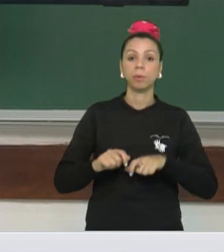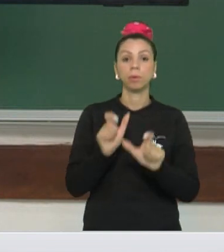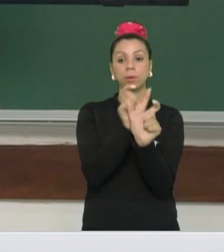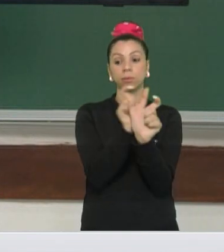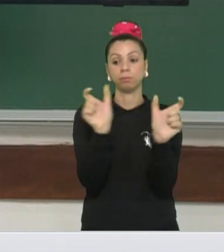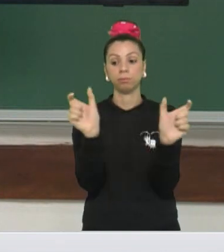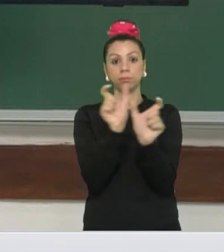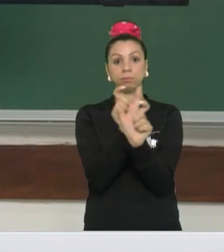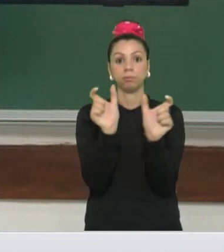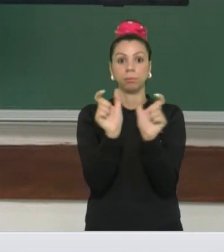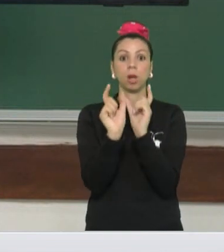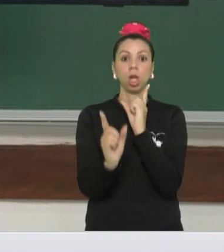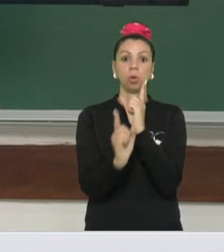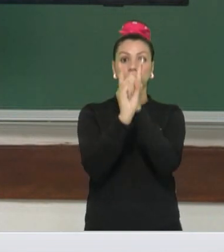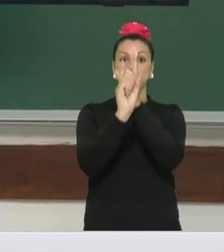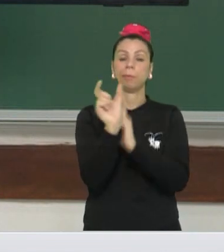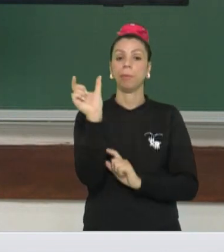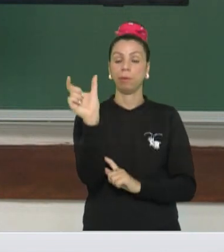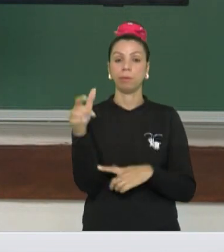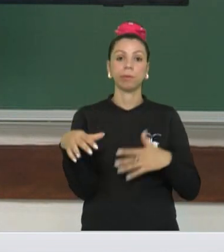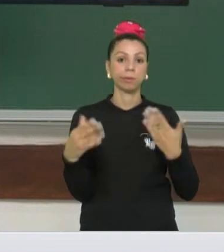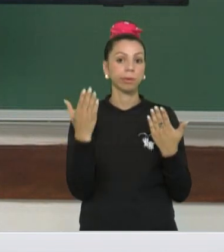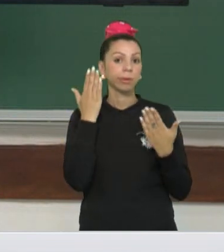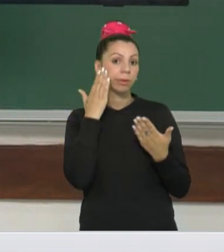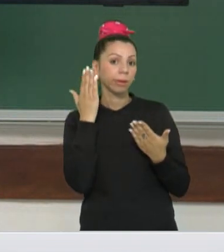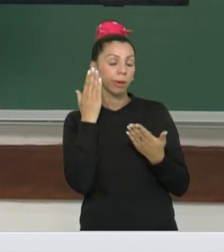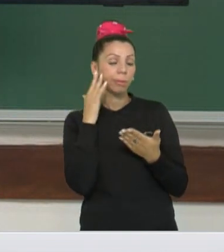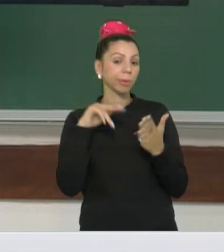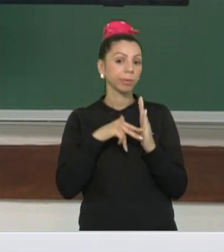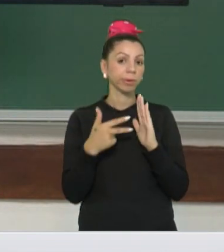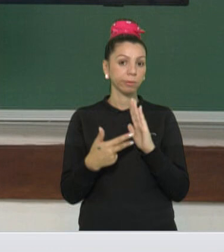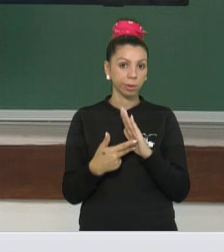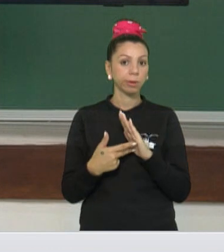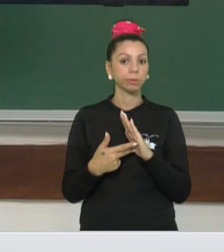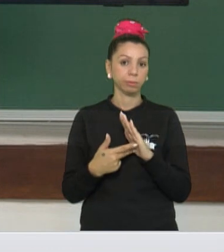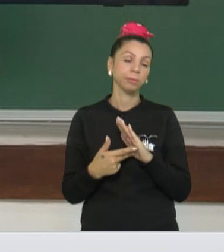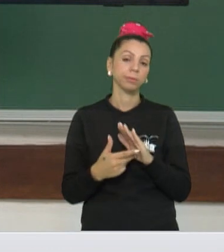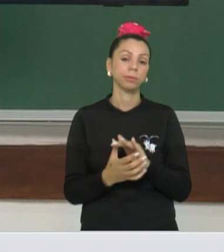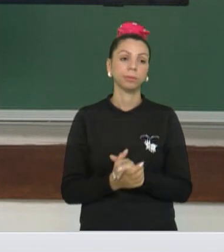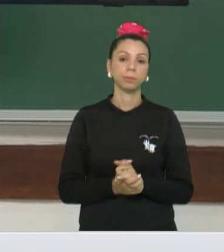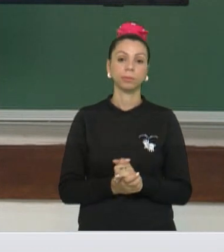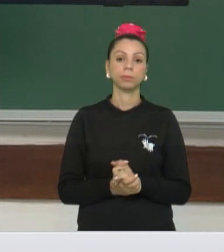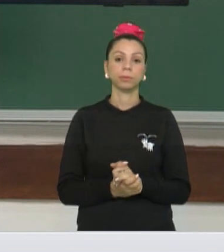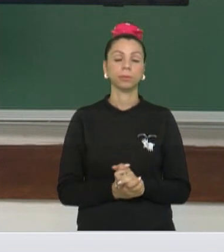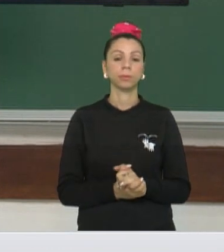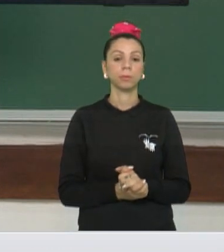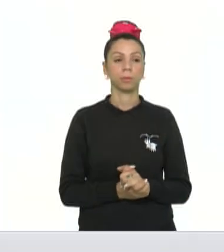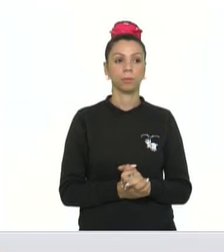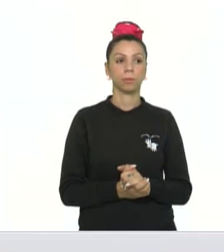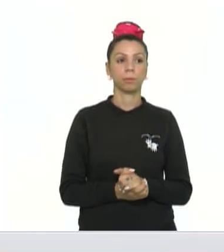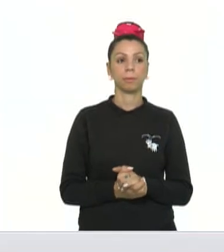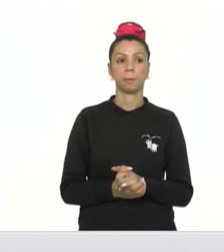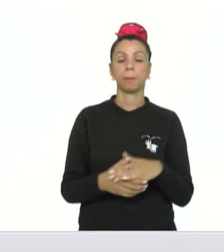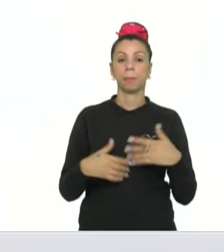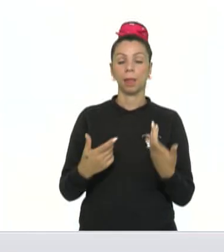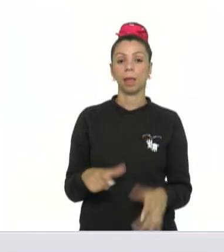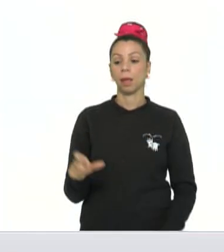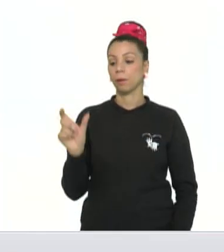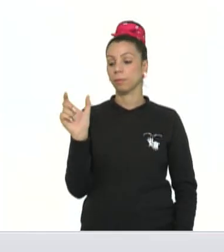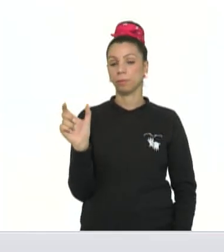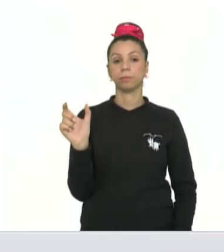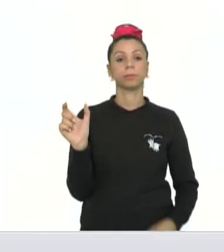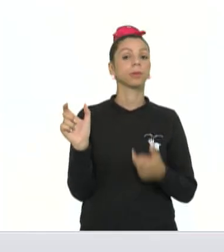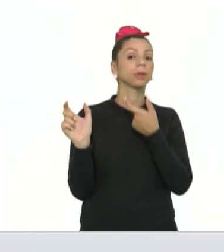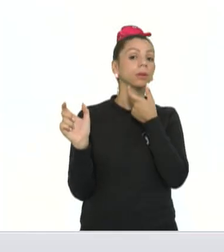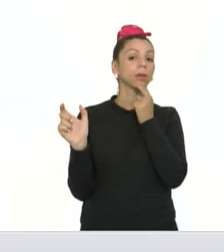as coisas, para as palavras, saber o que significa. Vamos lá, então, ó. Delivery é uma palavra